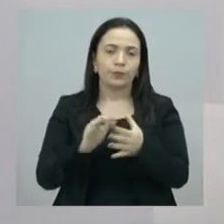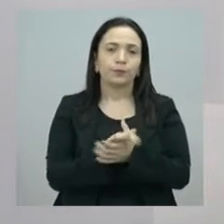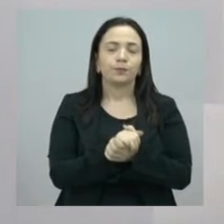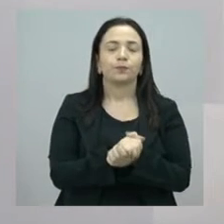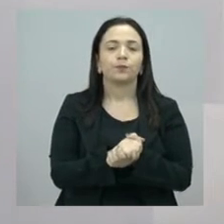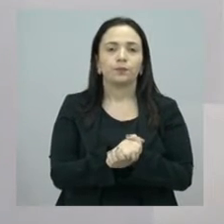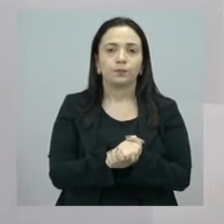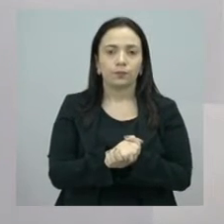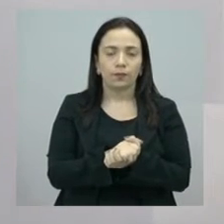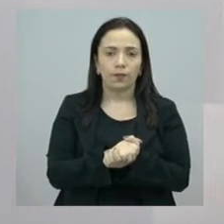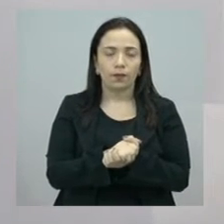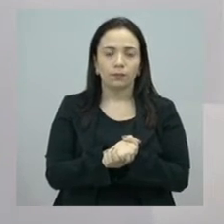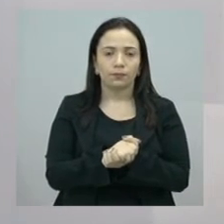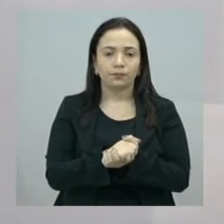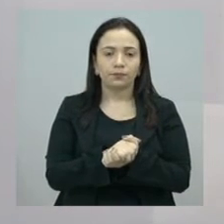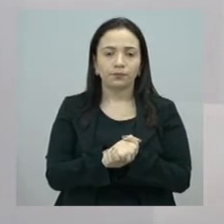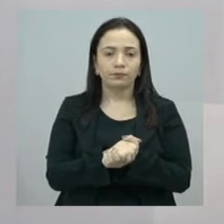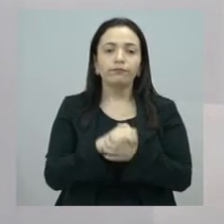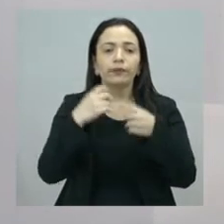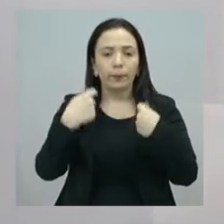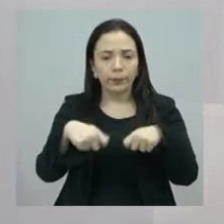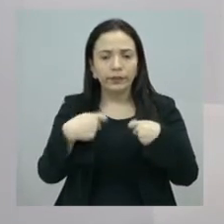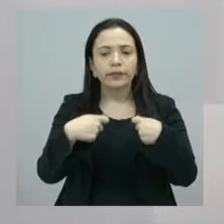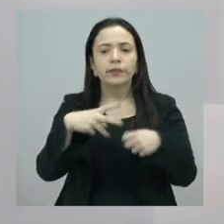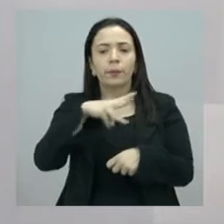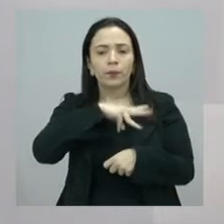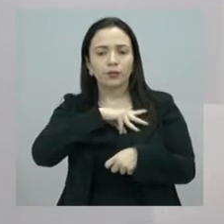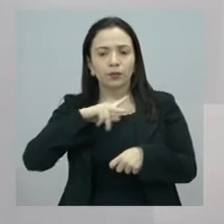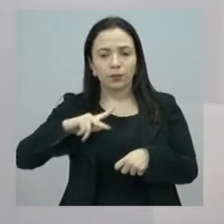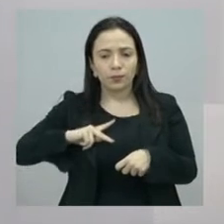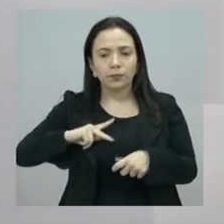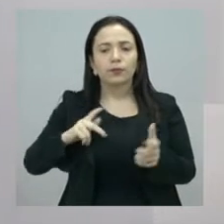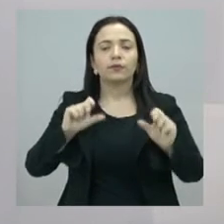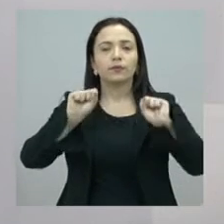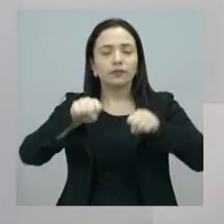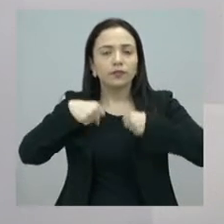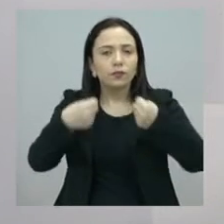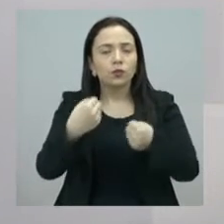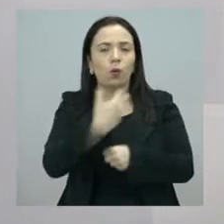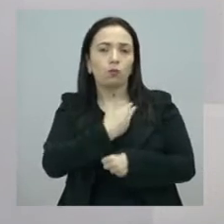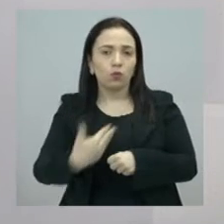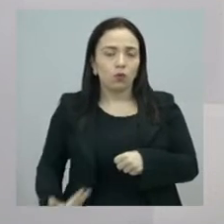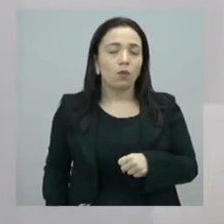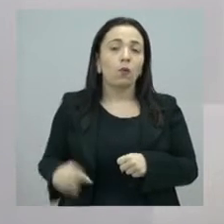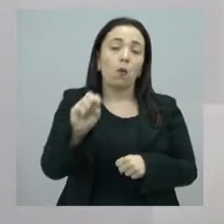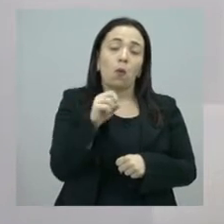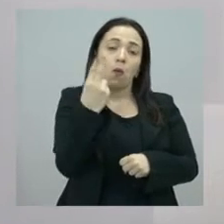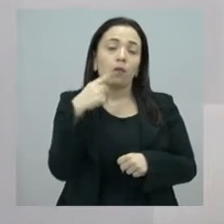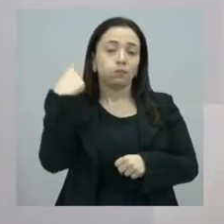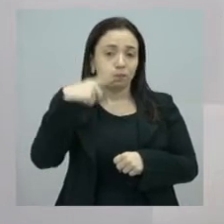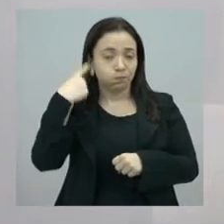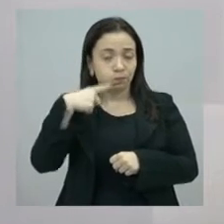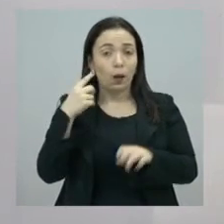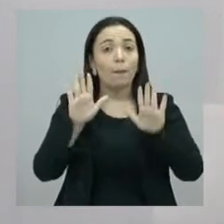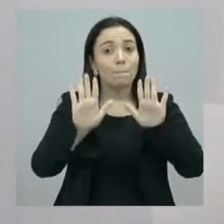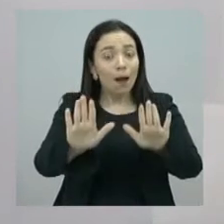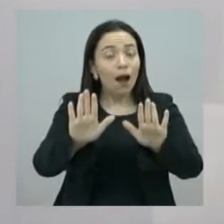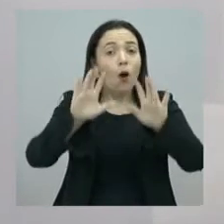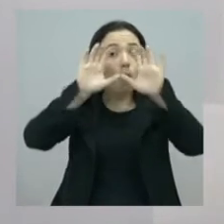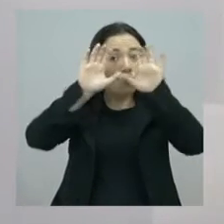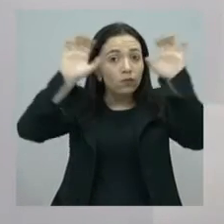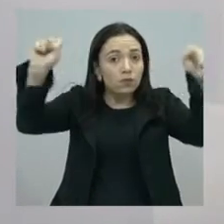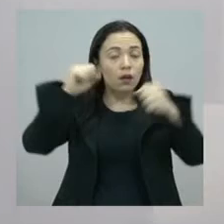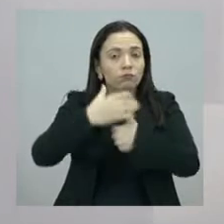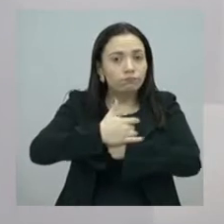judiciária, do Poder Judiciário, da participação do Ministério Público, do defensor, do advogado. Mas o Conselho Tutelar é esse